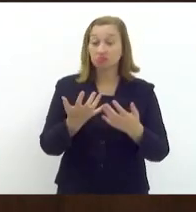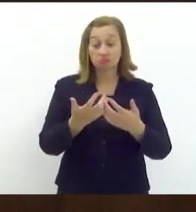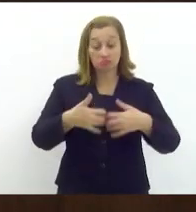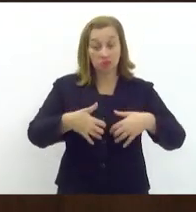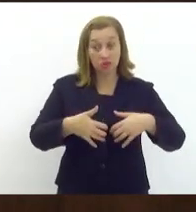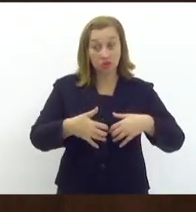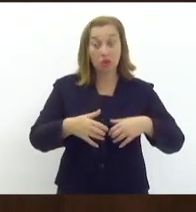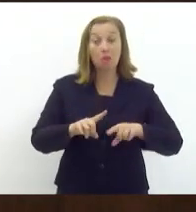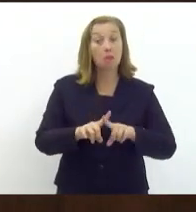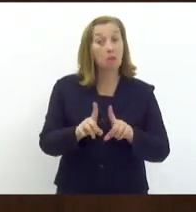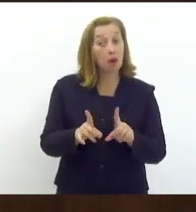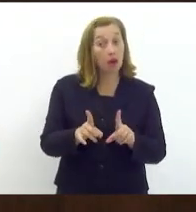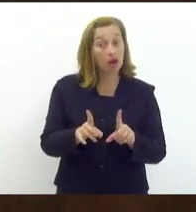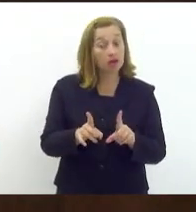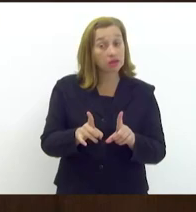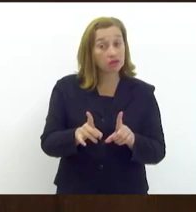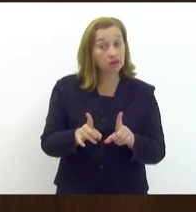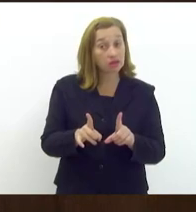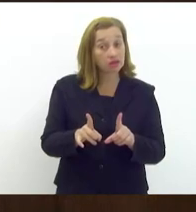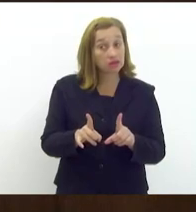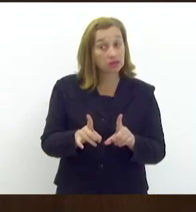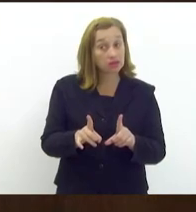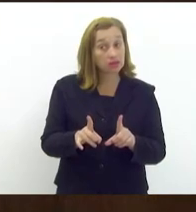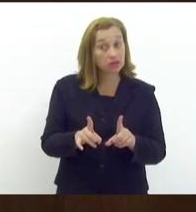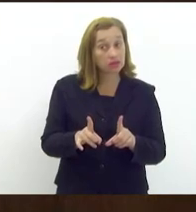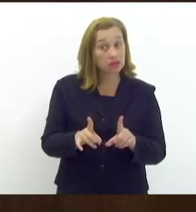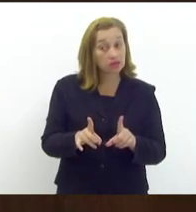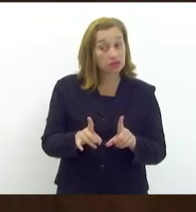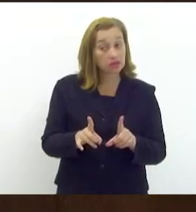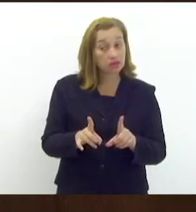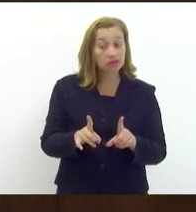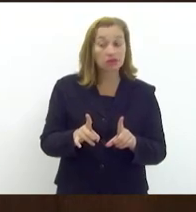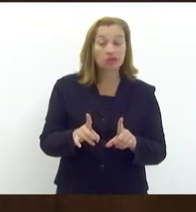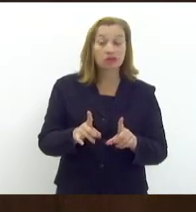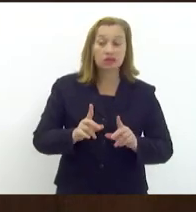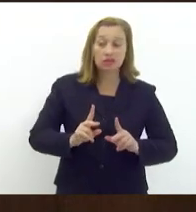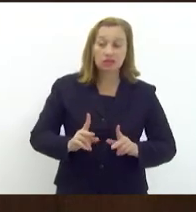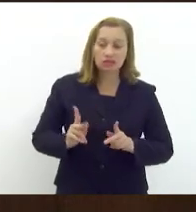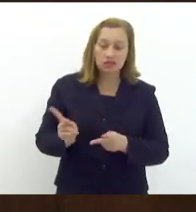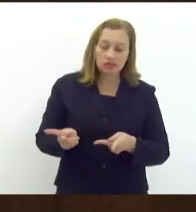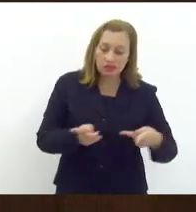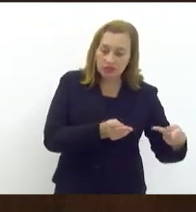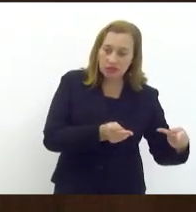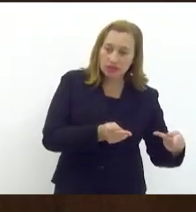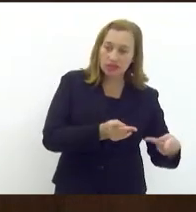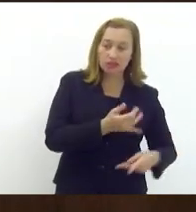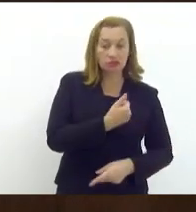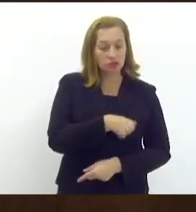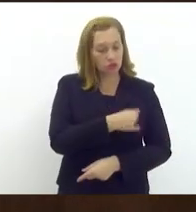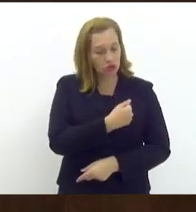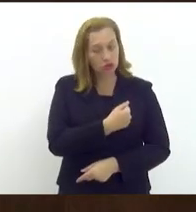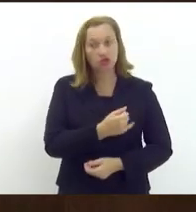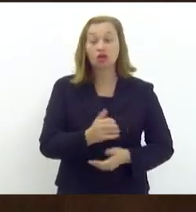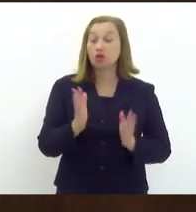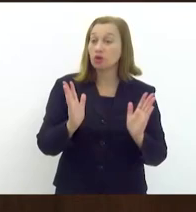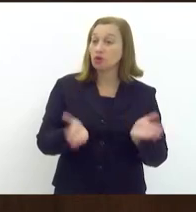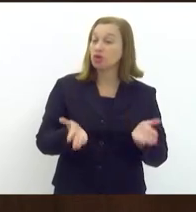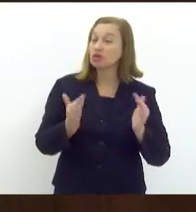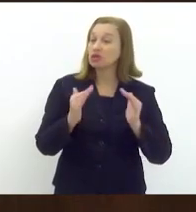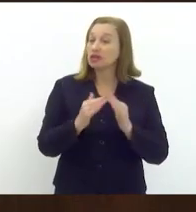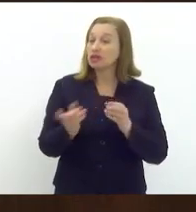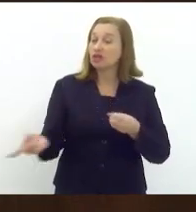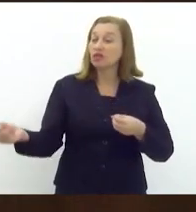mas que faz incursões em São João de Meriti e hoje esta casa